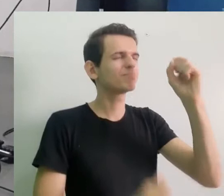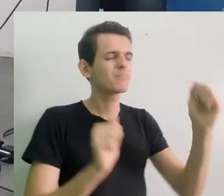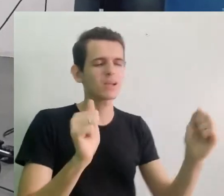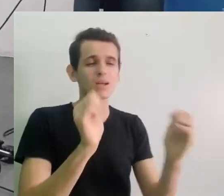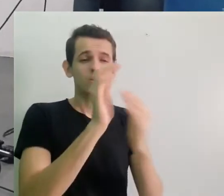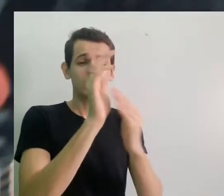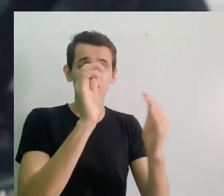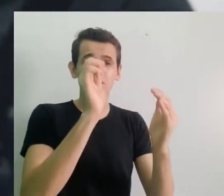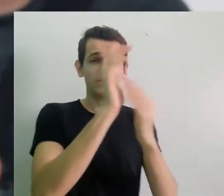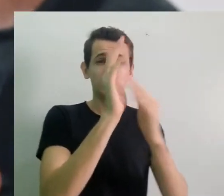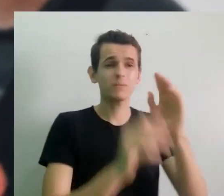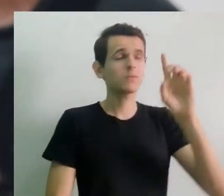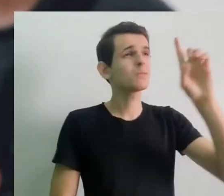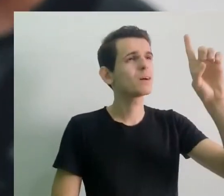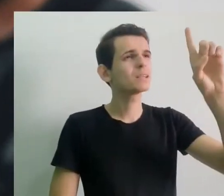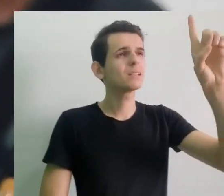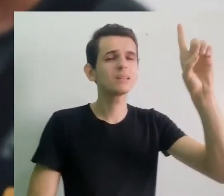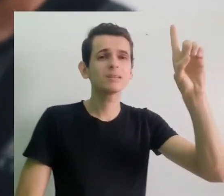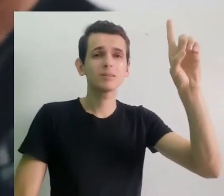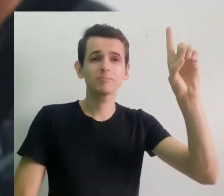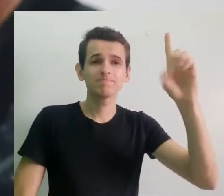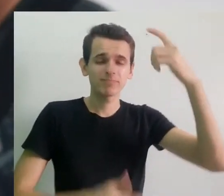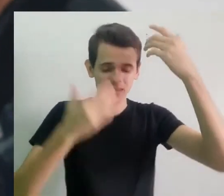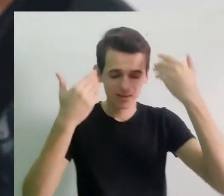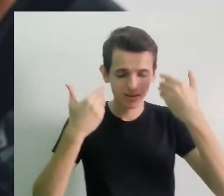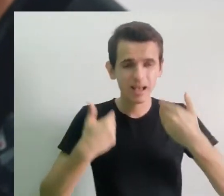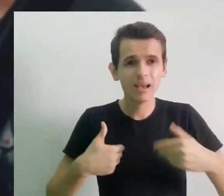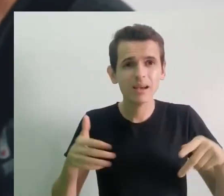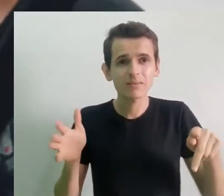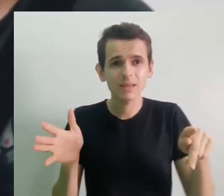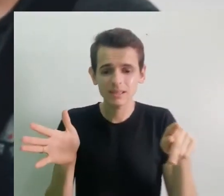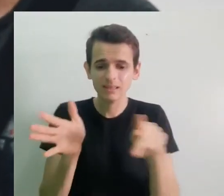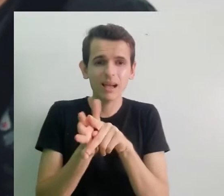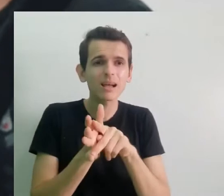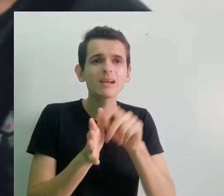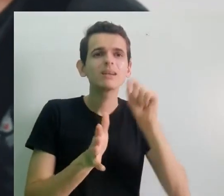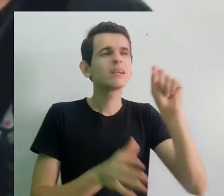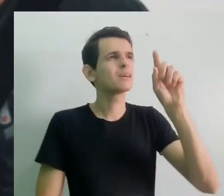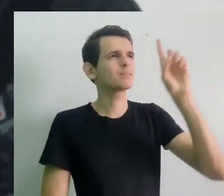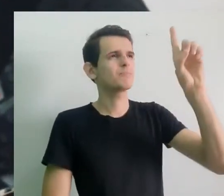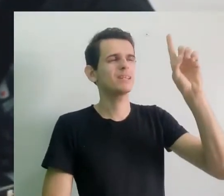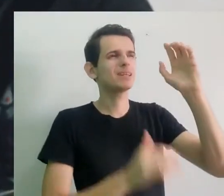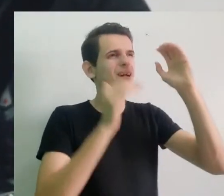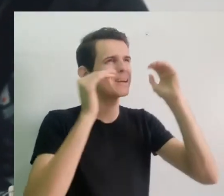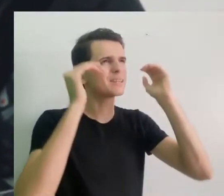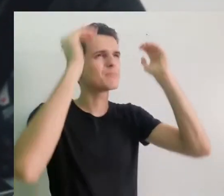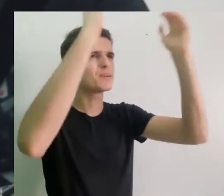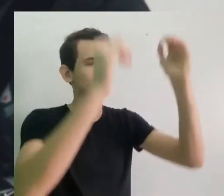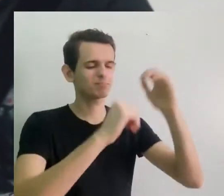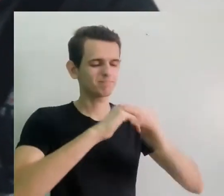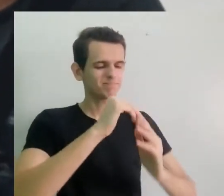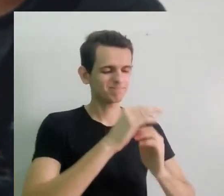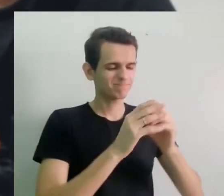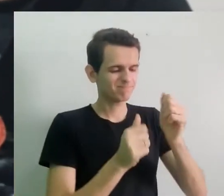força e o louvor a Deus, e o levantar das minhas mãos